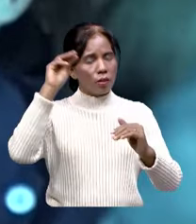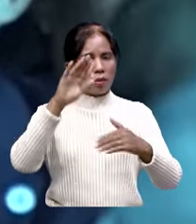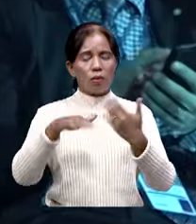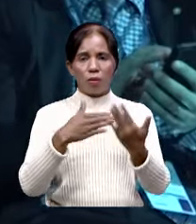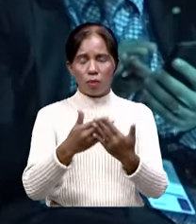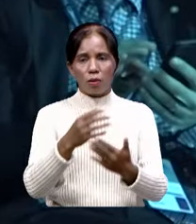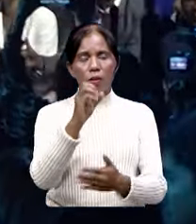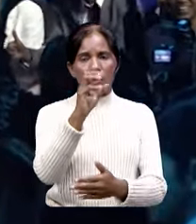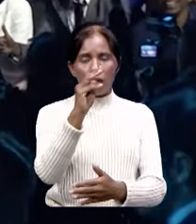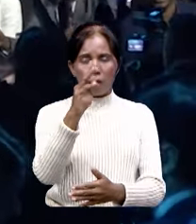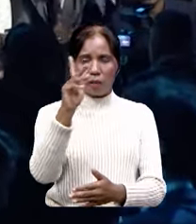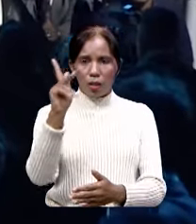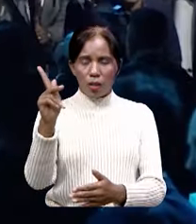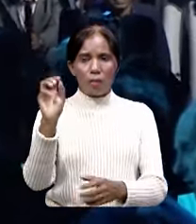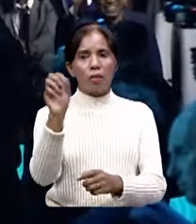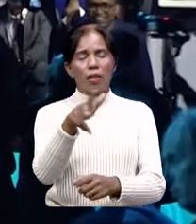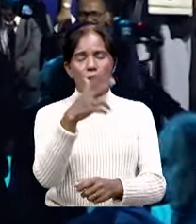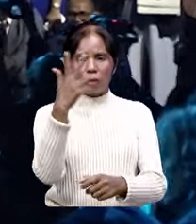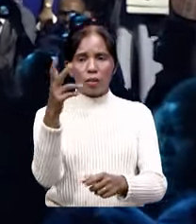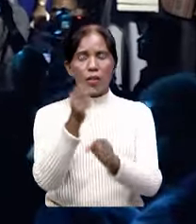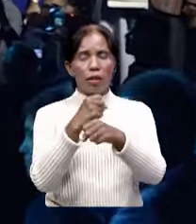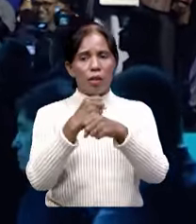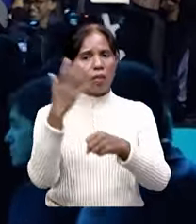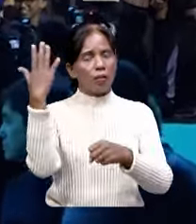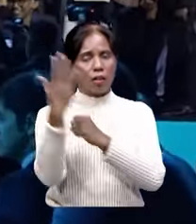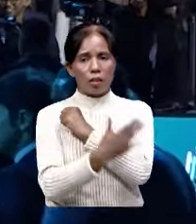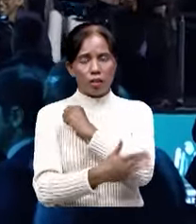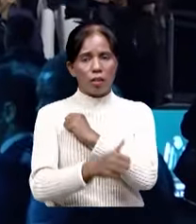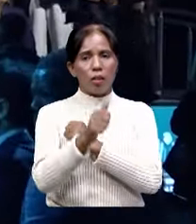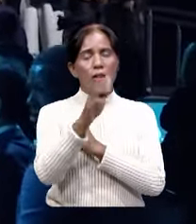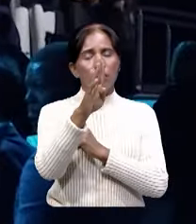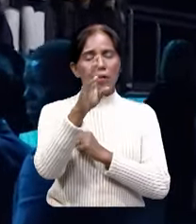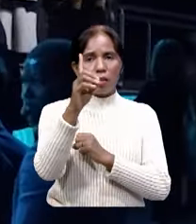ba dalasanu resintolu ne behalau ia Abu Dhabi. Echipa cobertura, GMN.